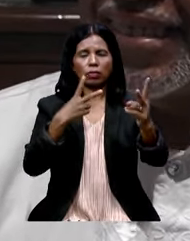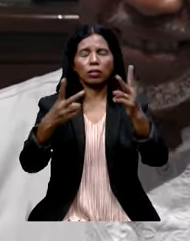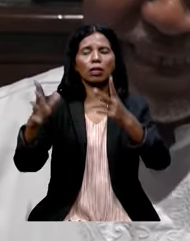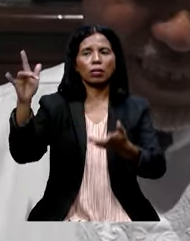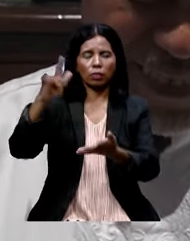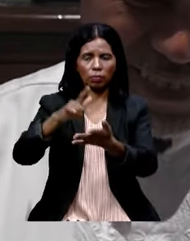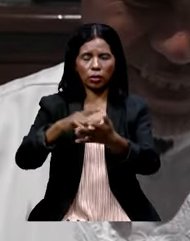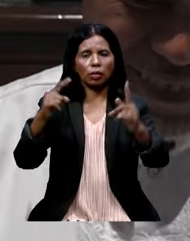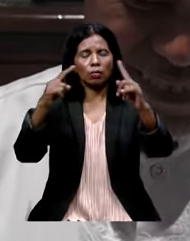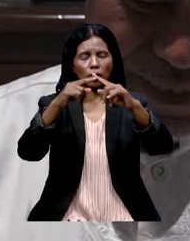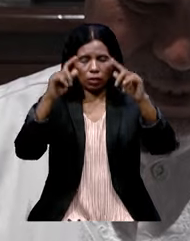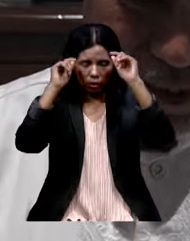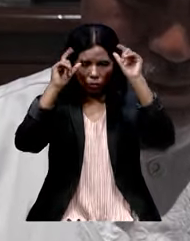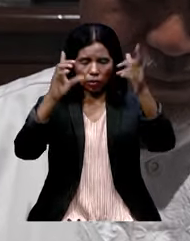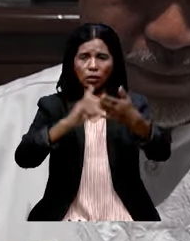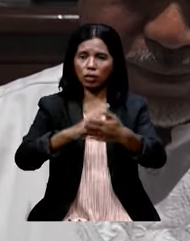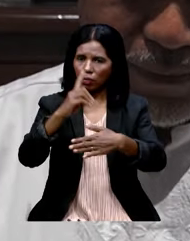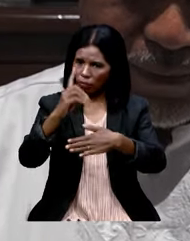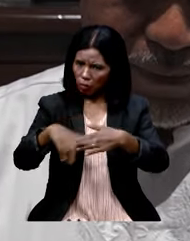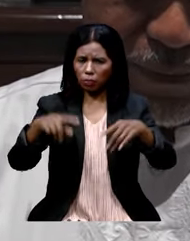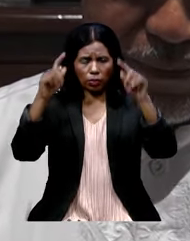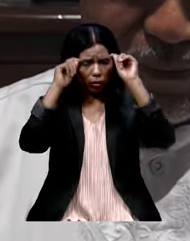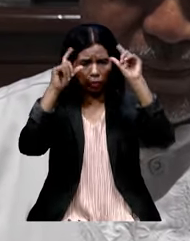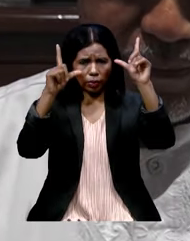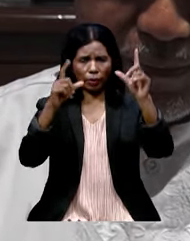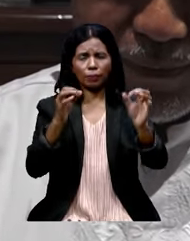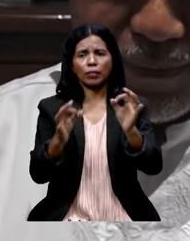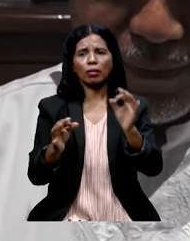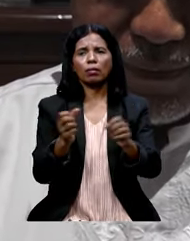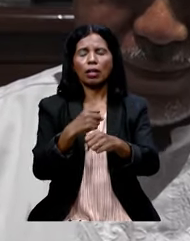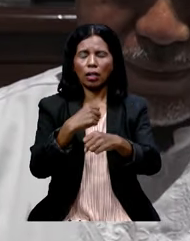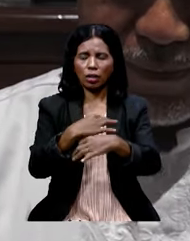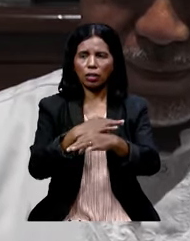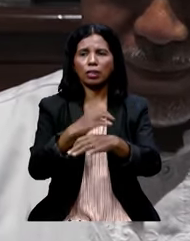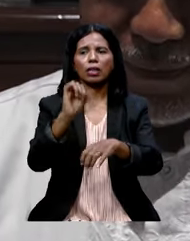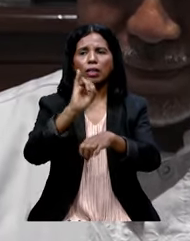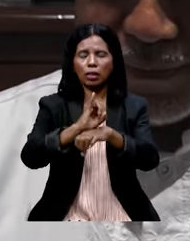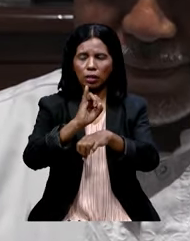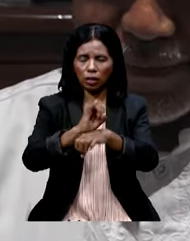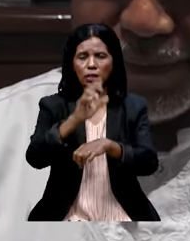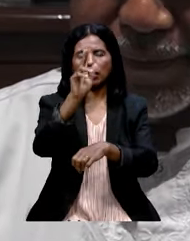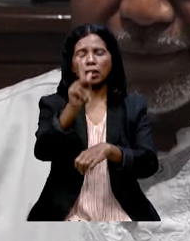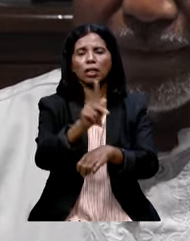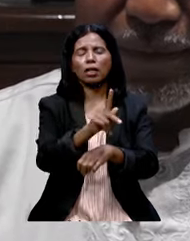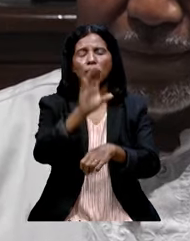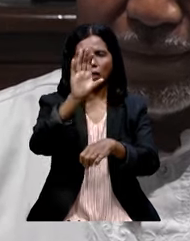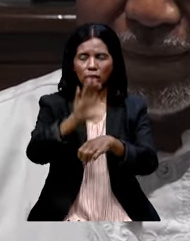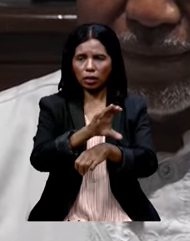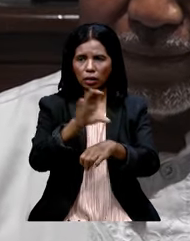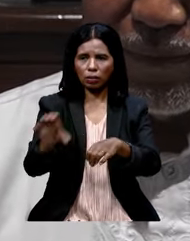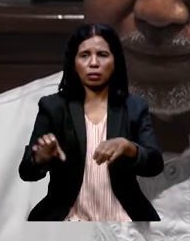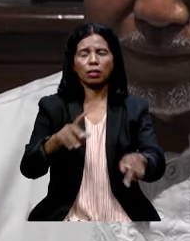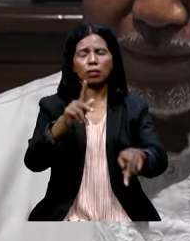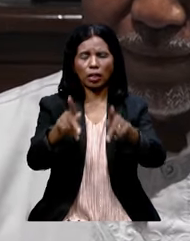para Timor, para o desenvolvimento de Timor. Se faz a renovação da igreja, a catedral, é para os milhares